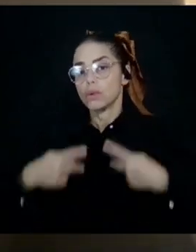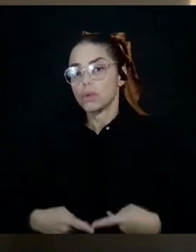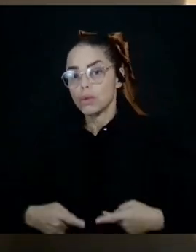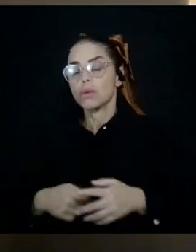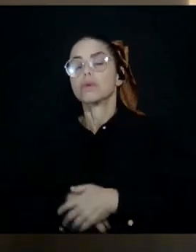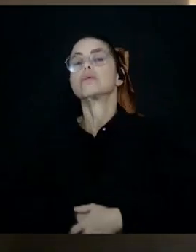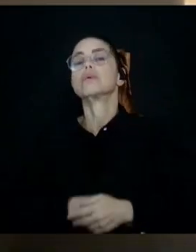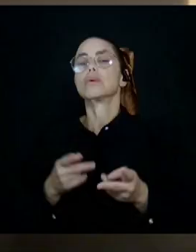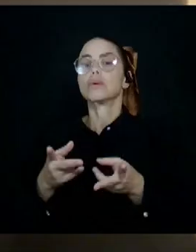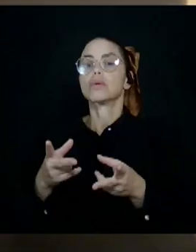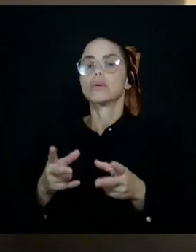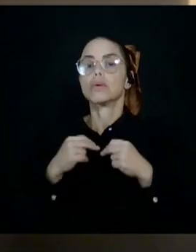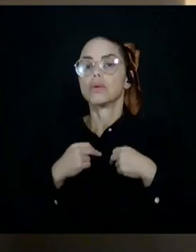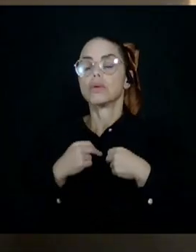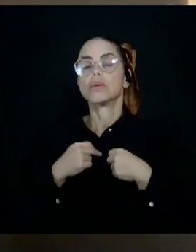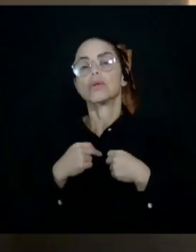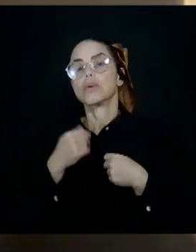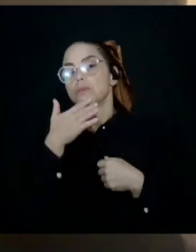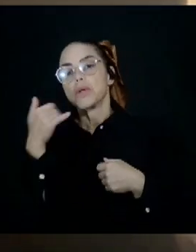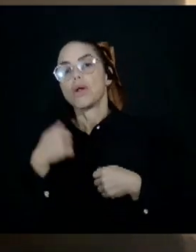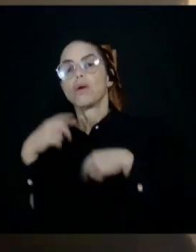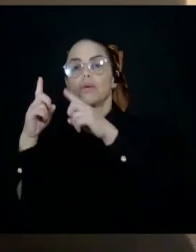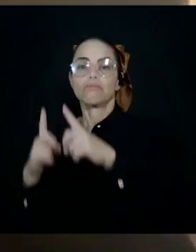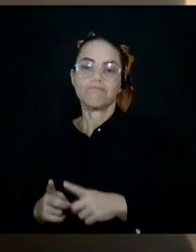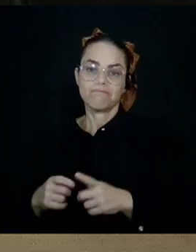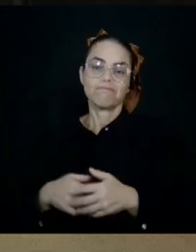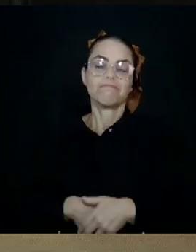da forma mais digna e respeitosa possível.